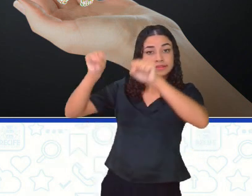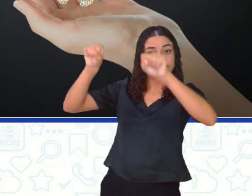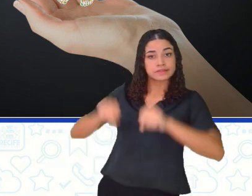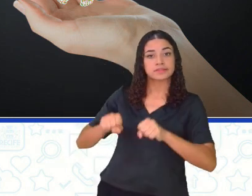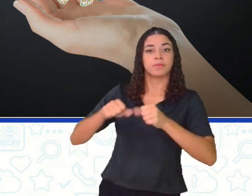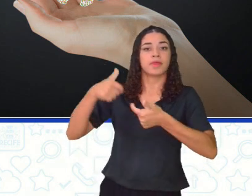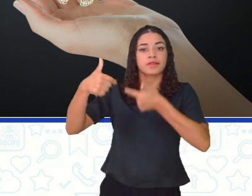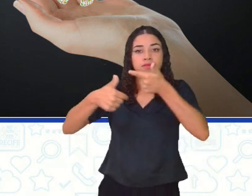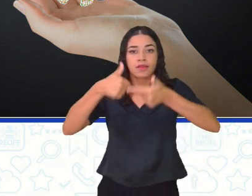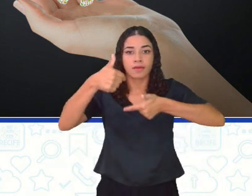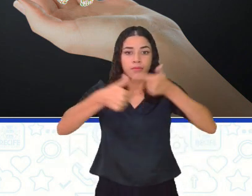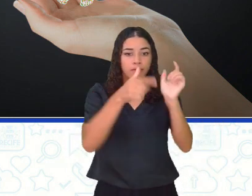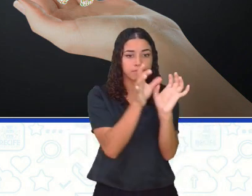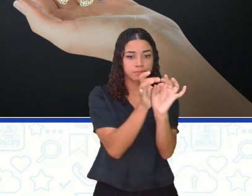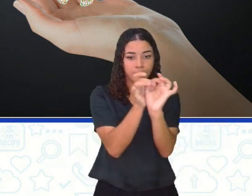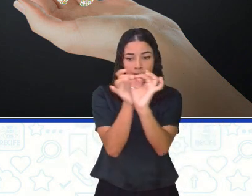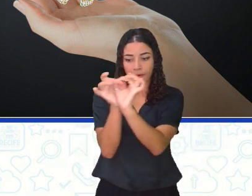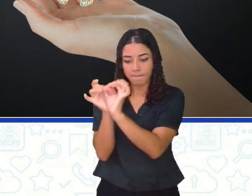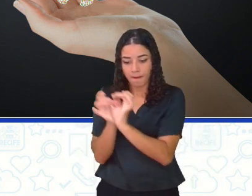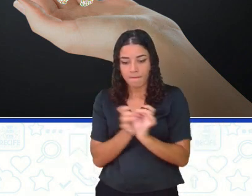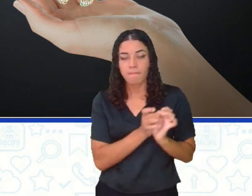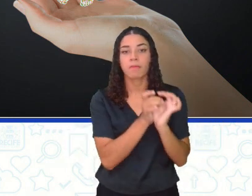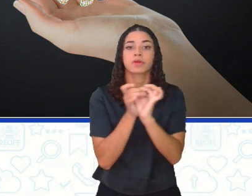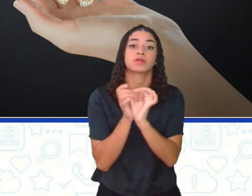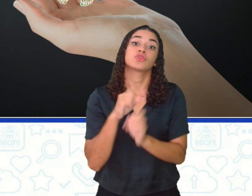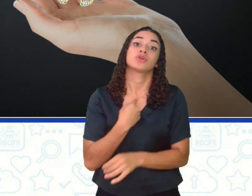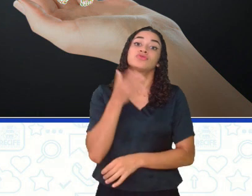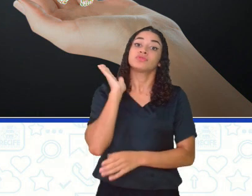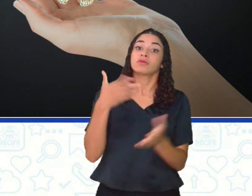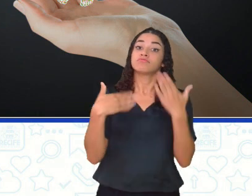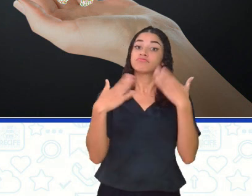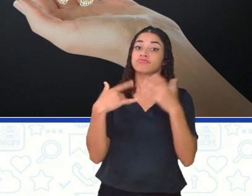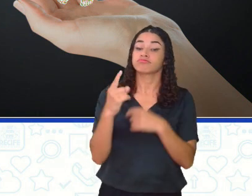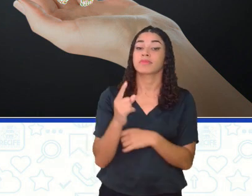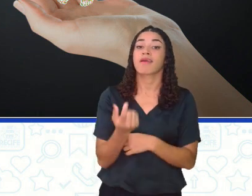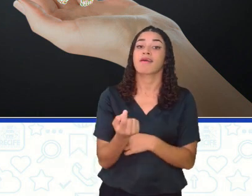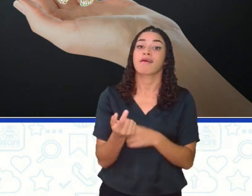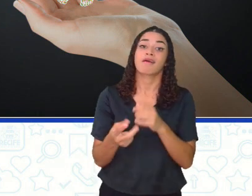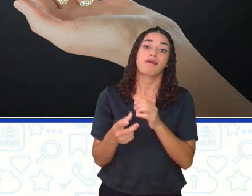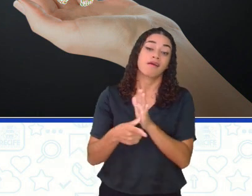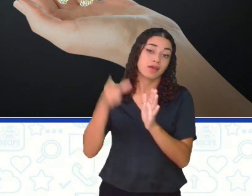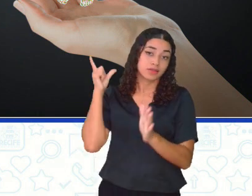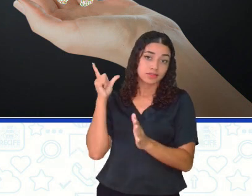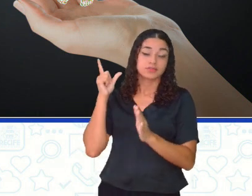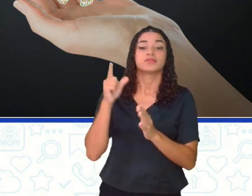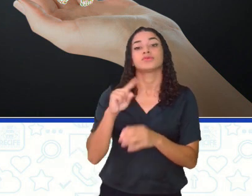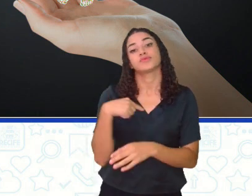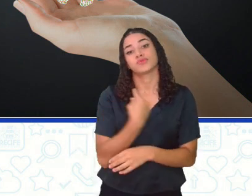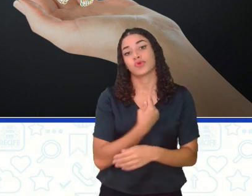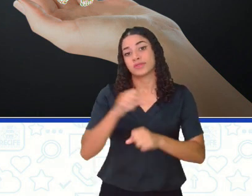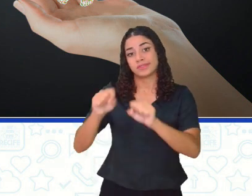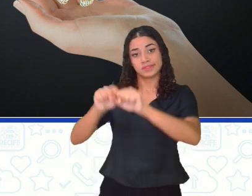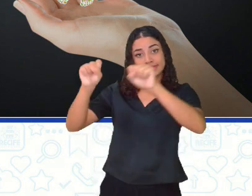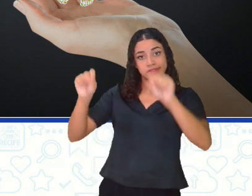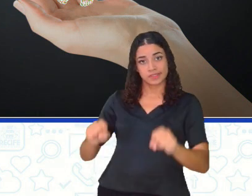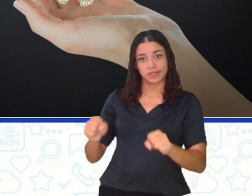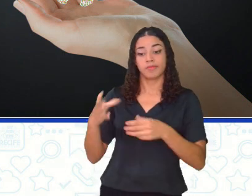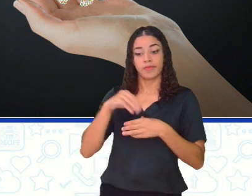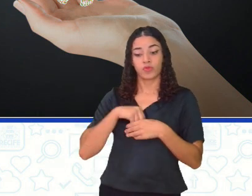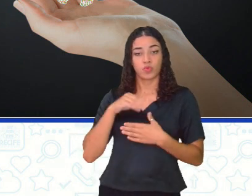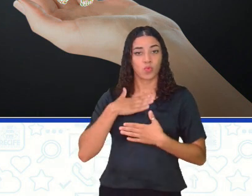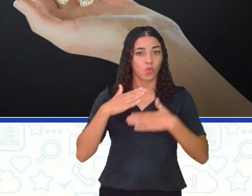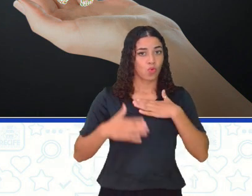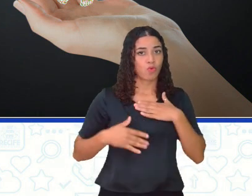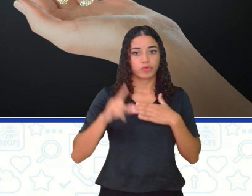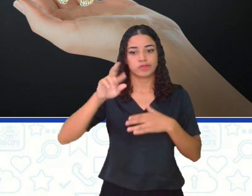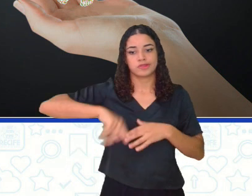que trabalham integrados. Então, a gente já conversou em outras aulas que os nossos sistemas, que os sistemas do nosso corpo, eles